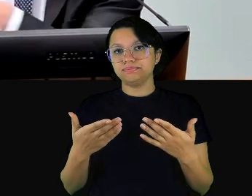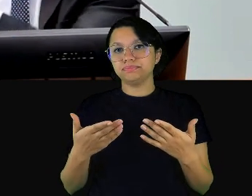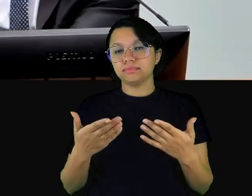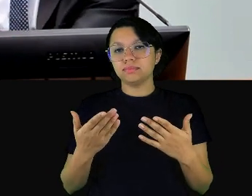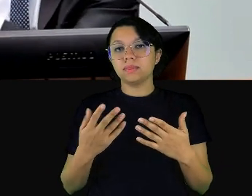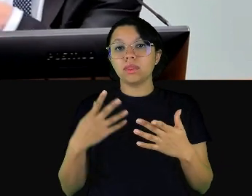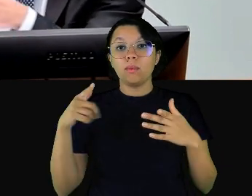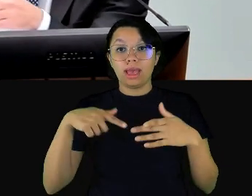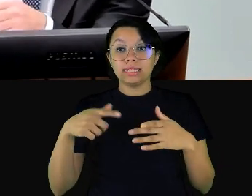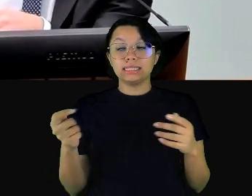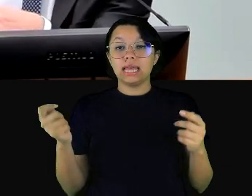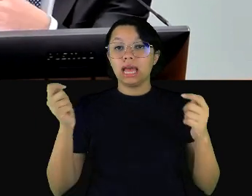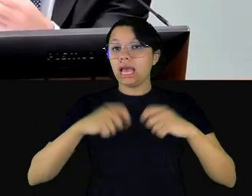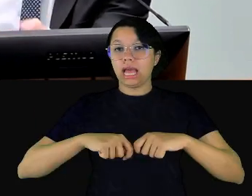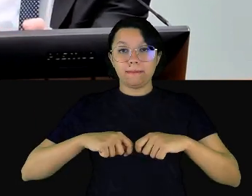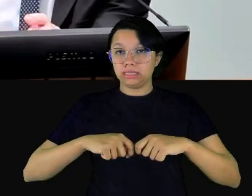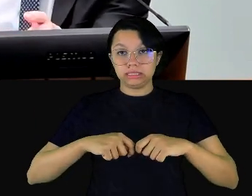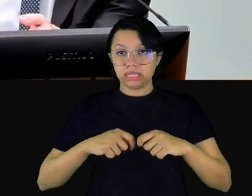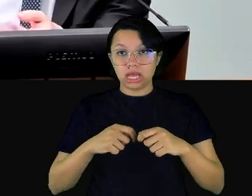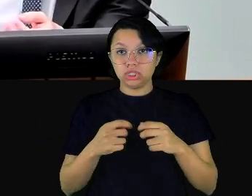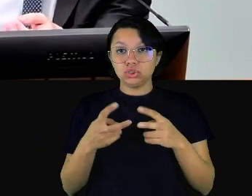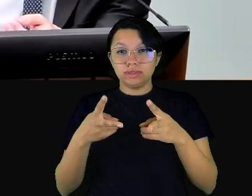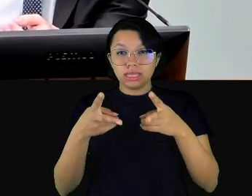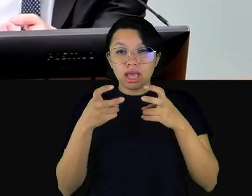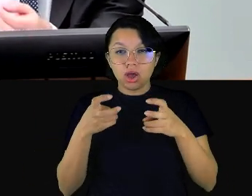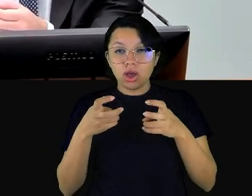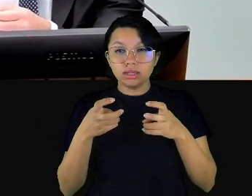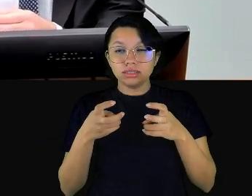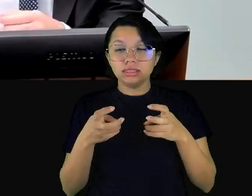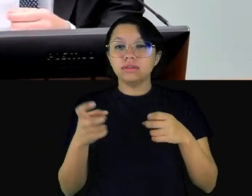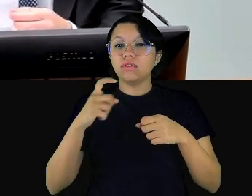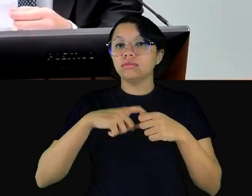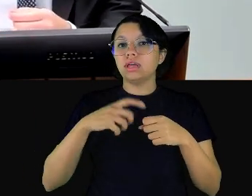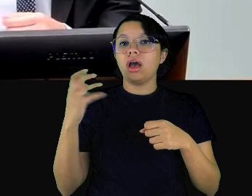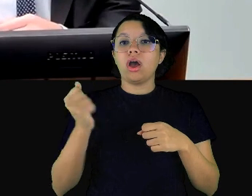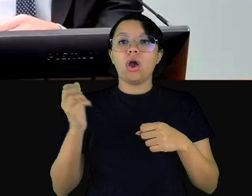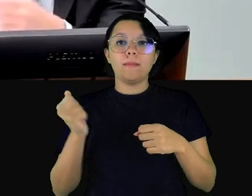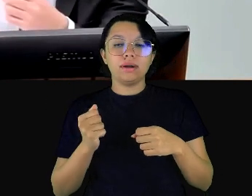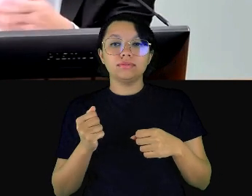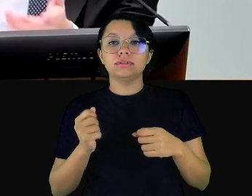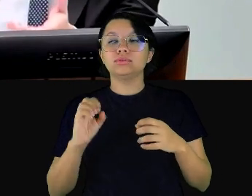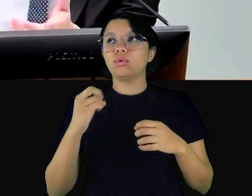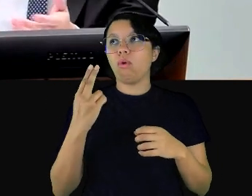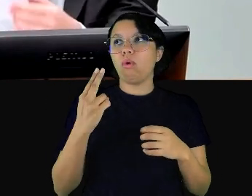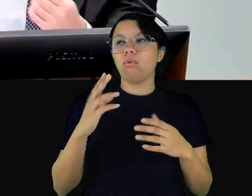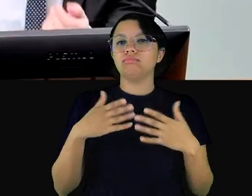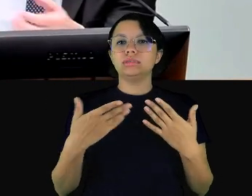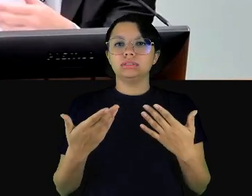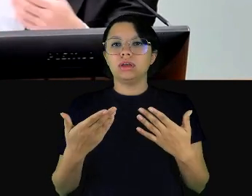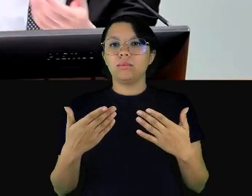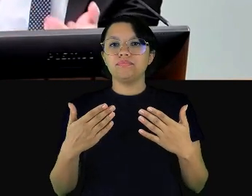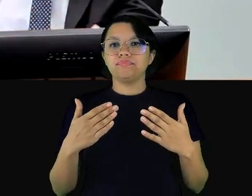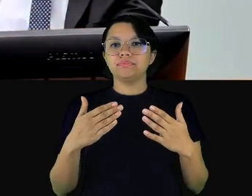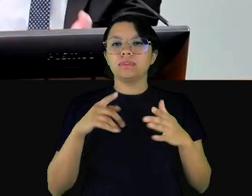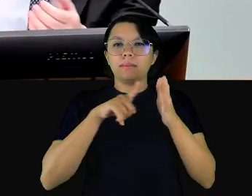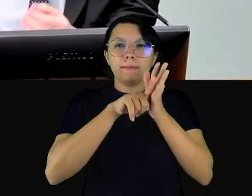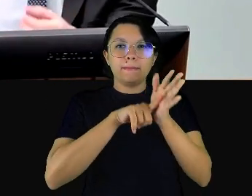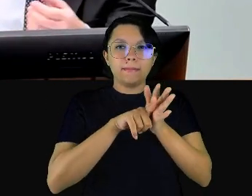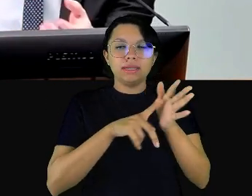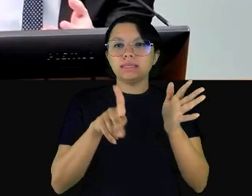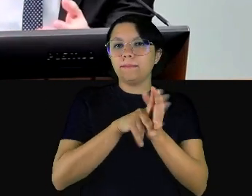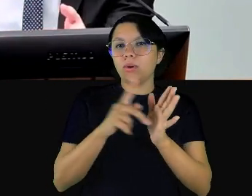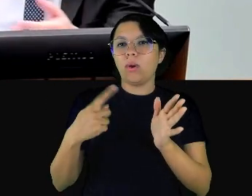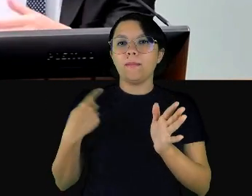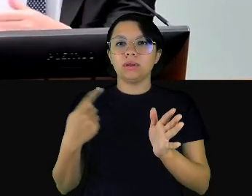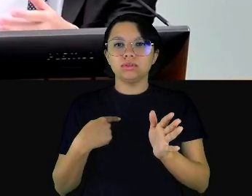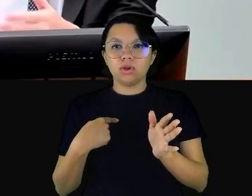ser reconhecida com o estabelecimento do benefício de incapacidade, ou então até mesmo com perícia própria nossa,